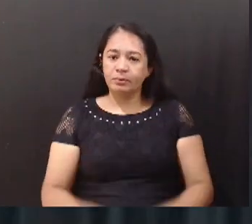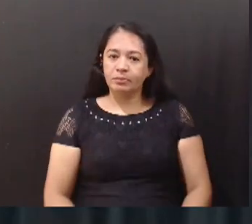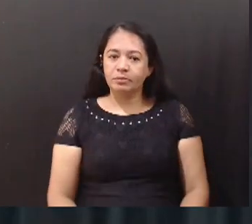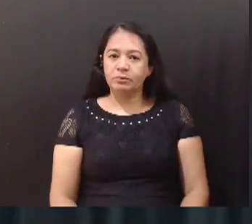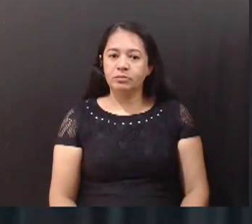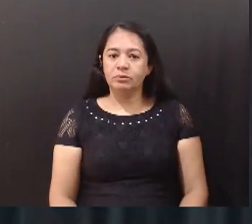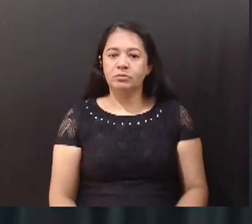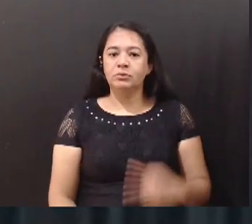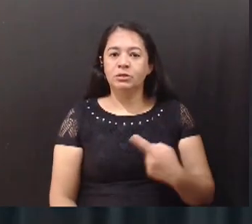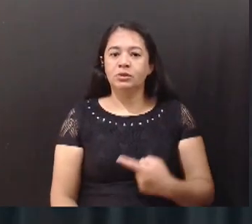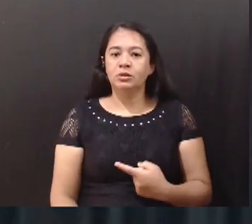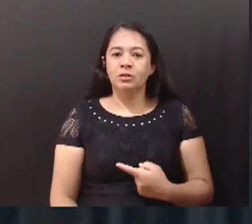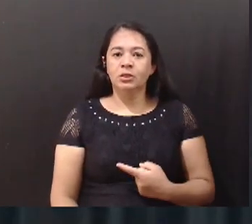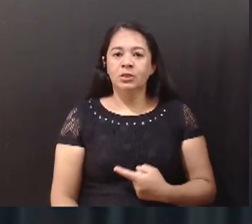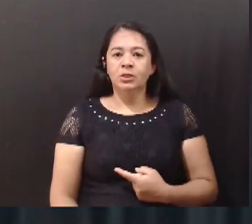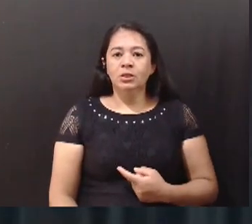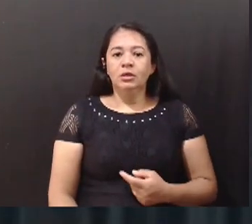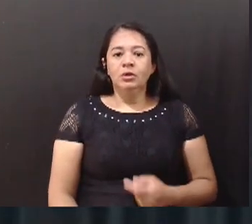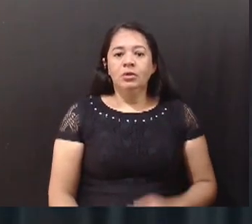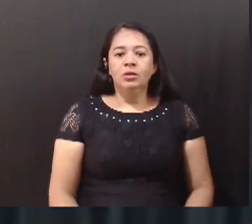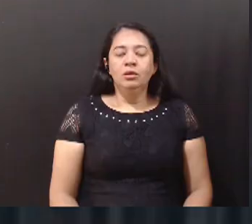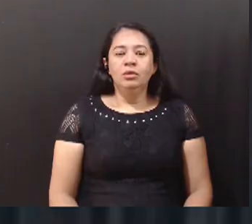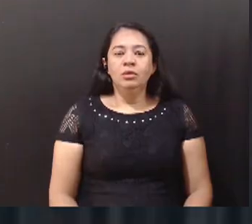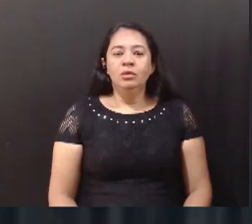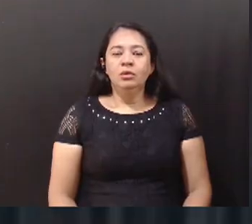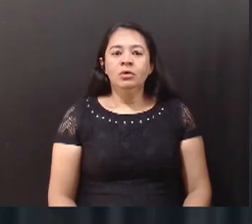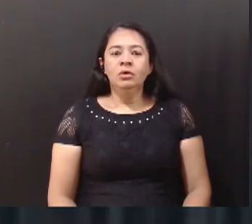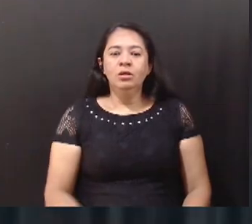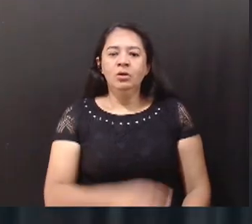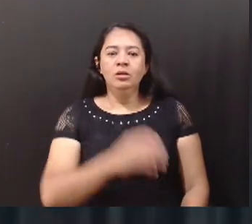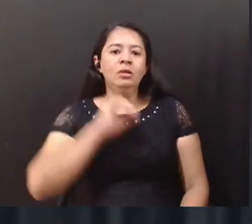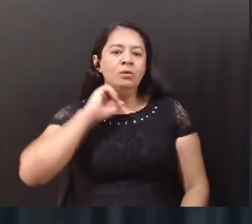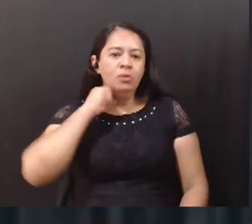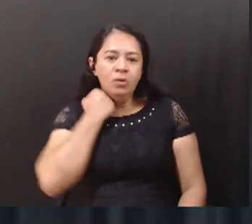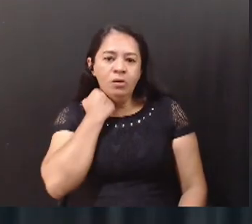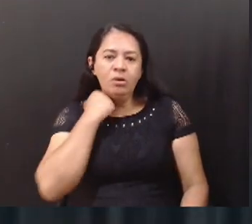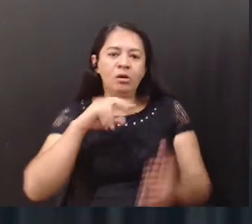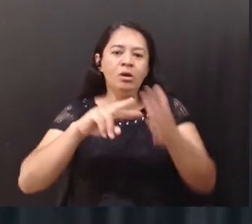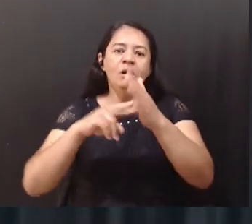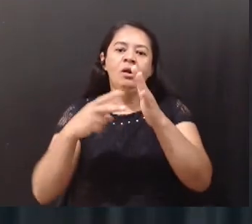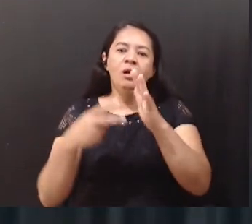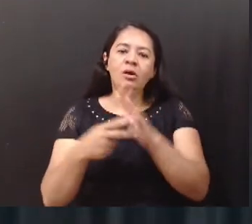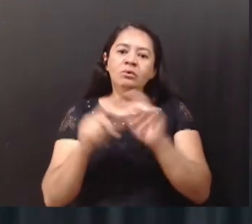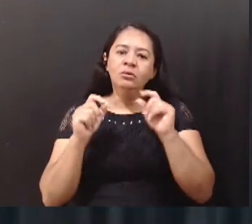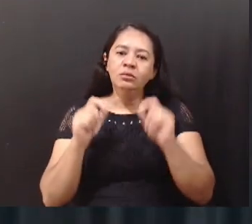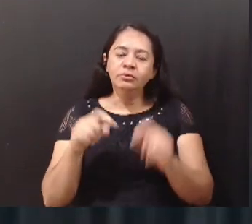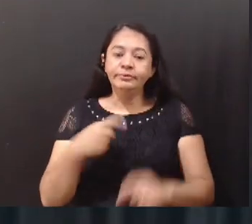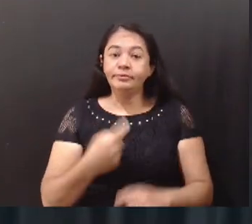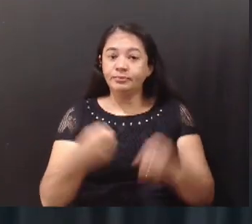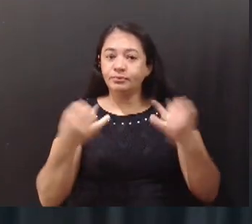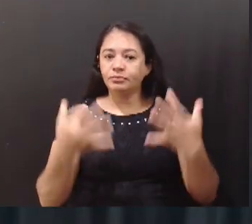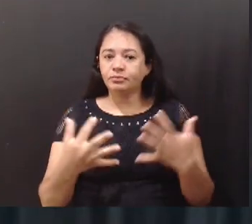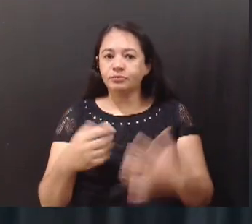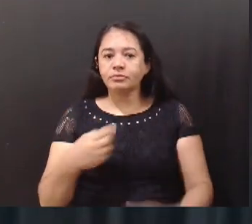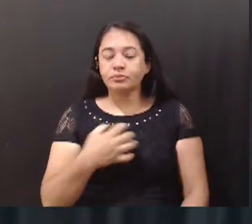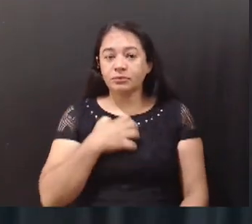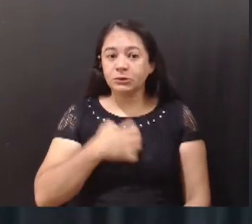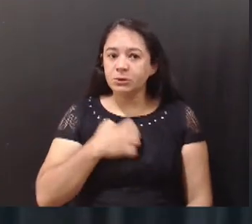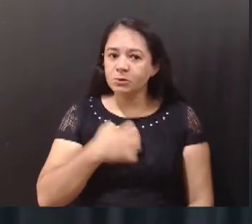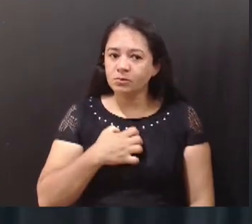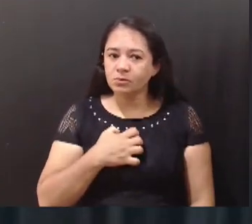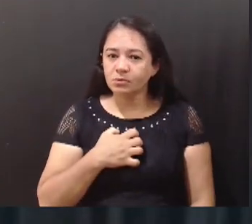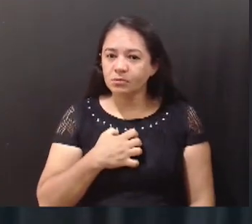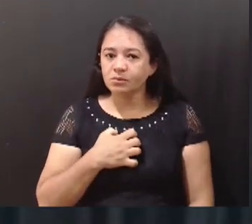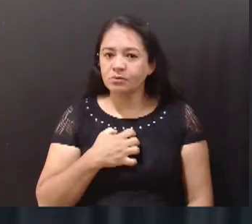para o estresse, porque o que é o estresse? Que a gente fala que está estressado, geralmente a gente está falando que a gente está com raiva, né?